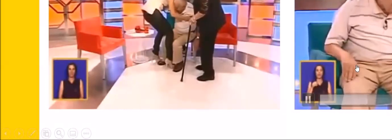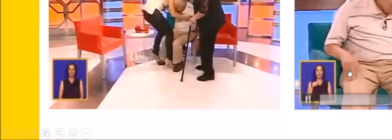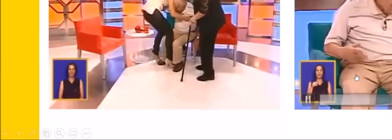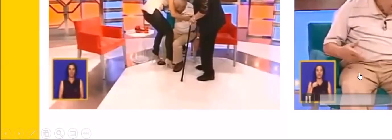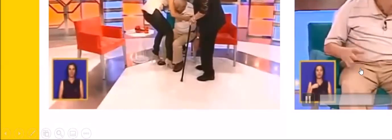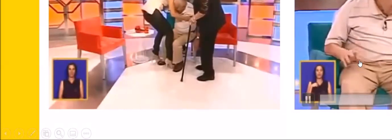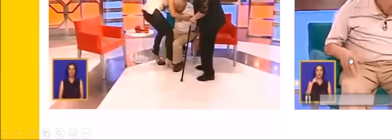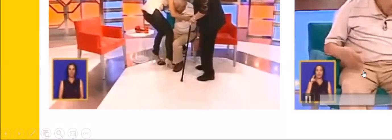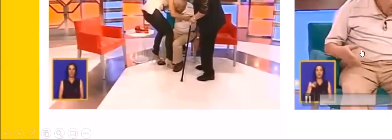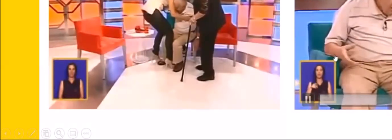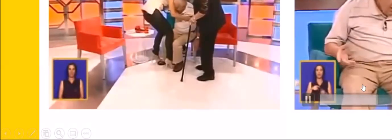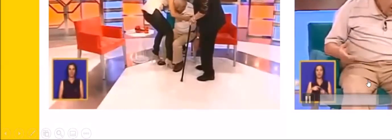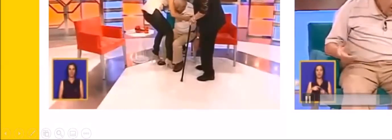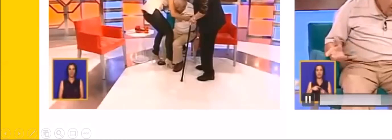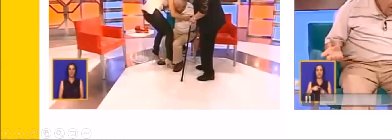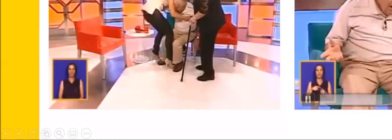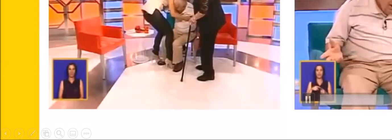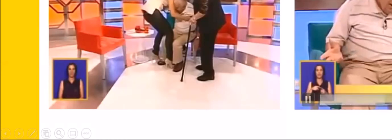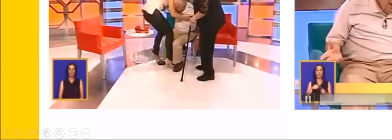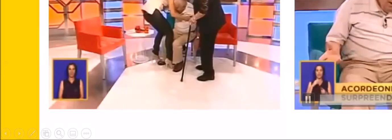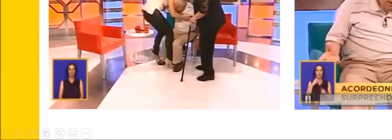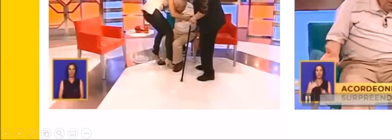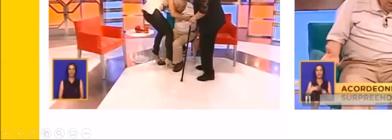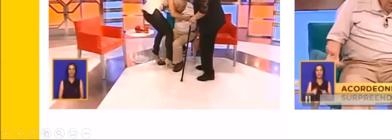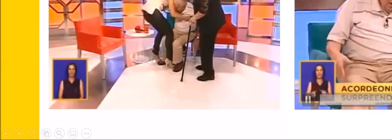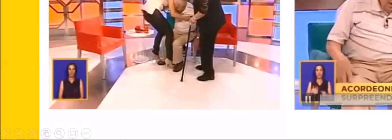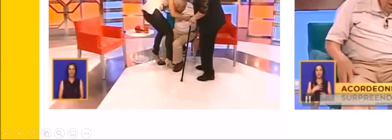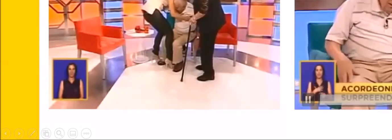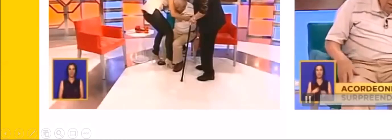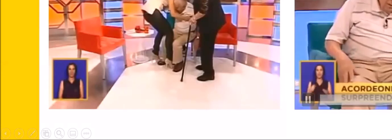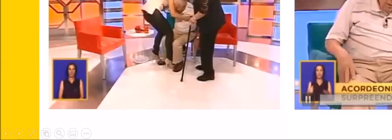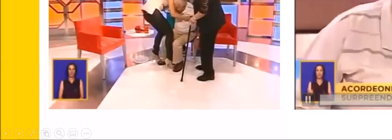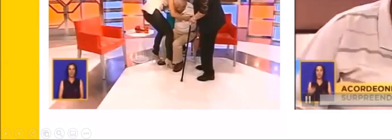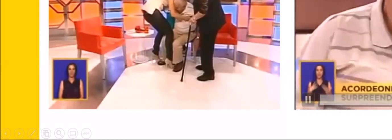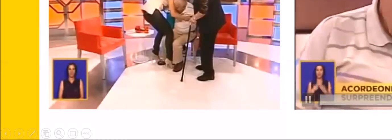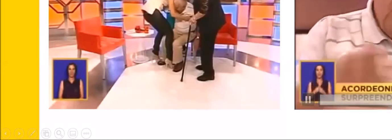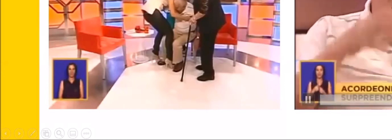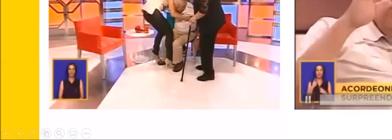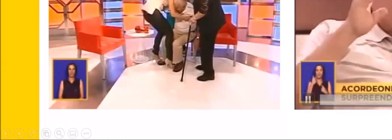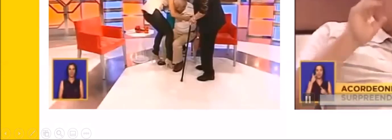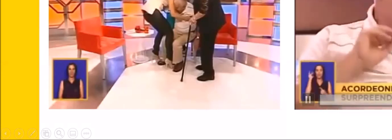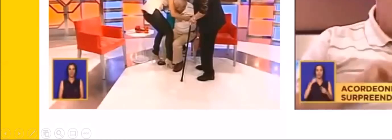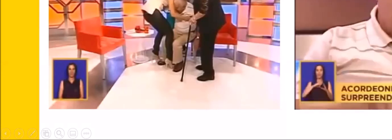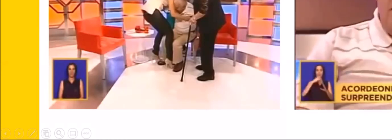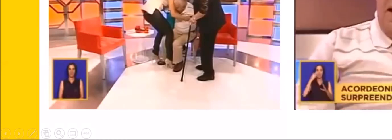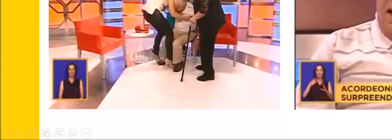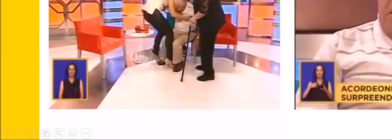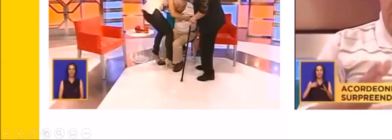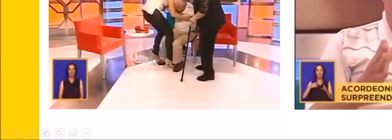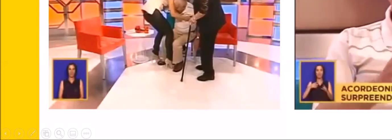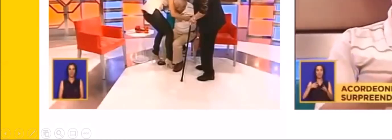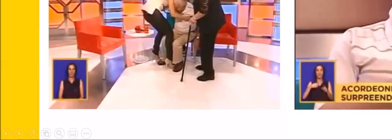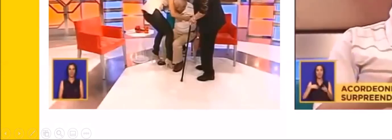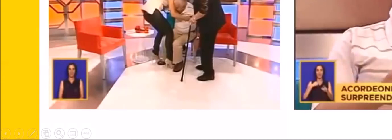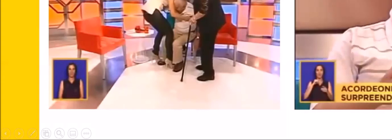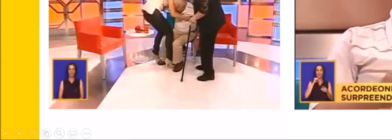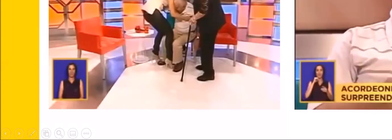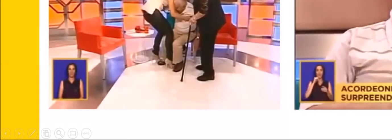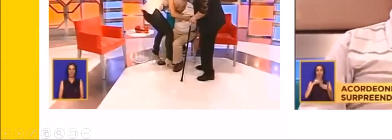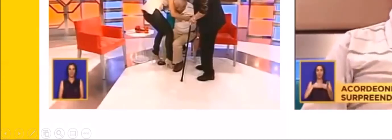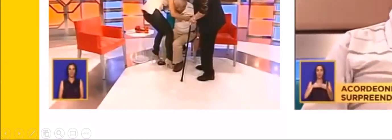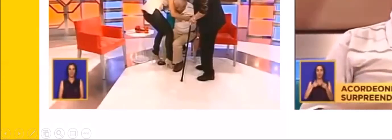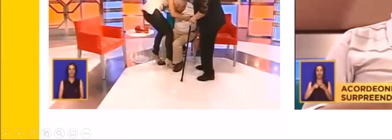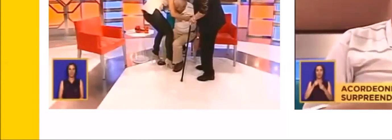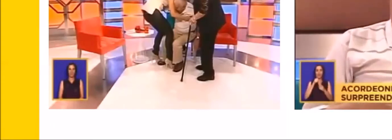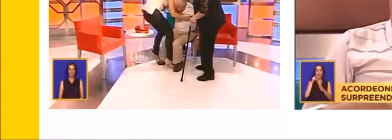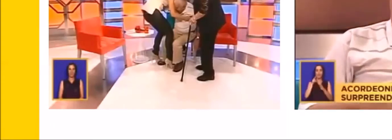não consegue mexer. Ele só mexe a mão direita. A mão esquerda não mexe. Ele deve estar tudo dormente. Não sente nada. E não se percebe muito bem o que o senhor diz. Já tem uma